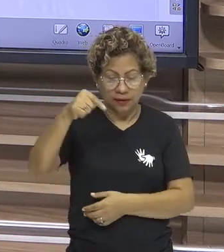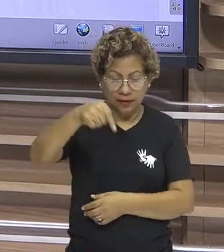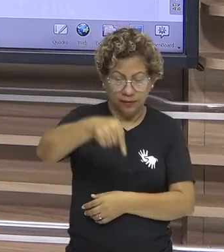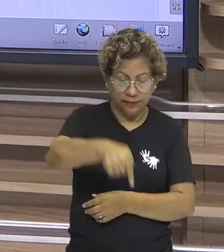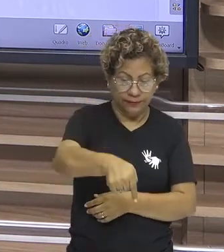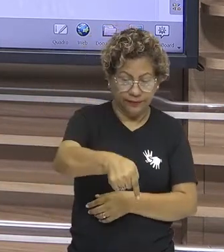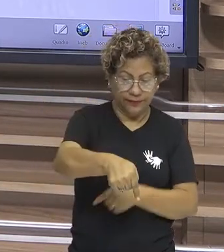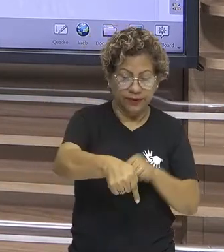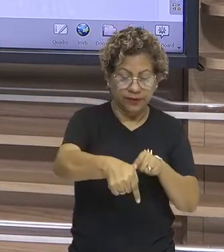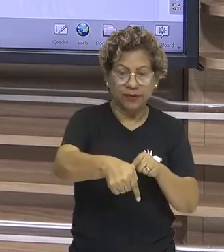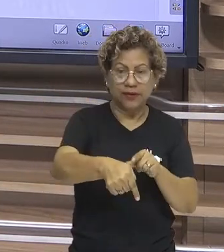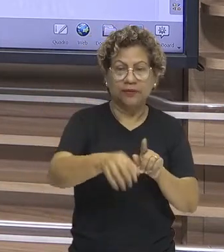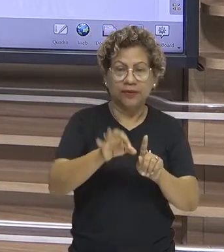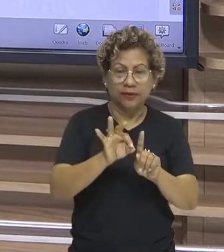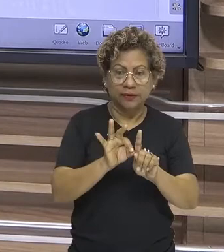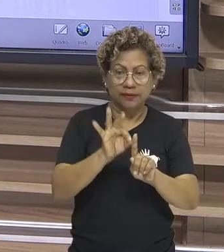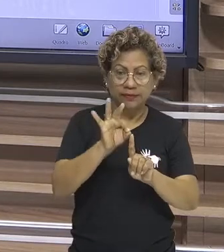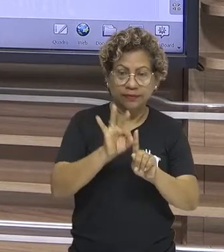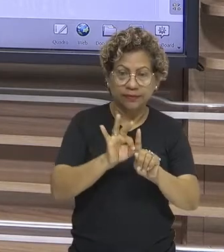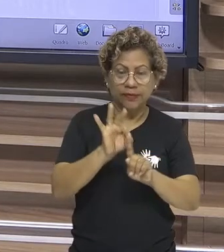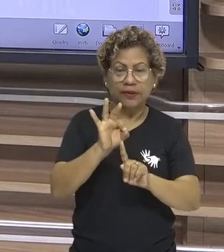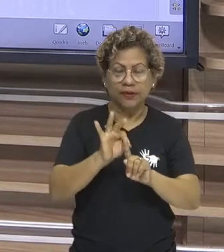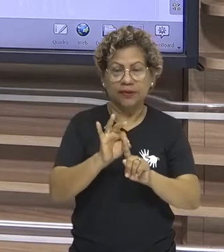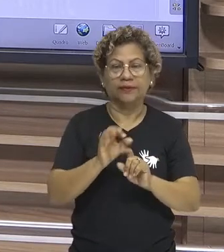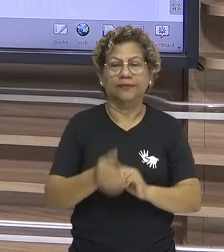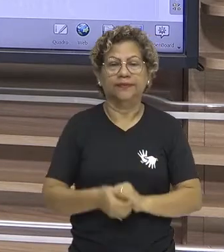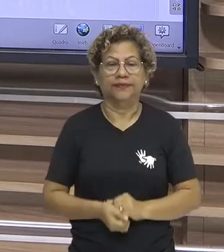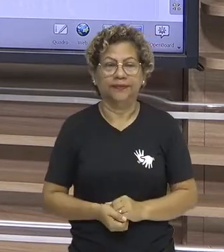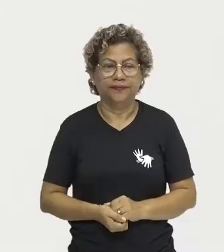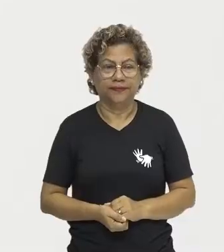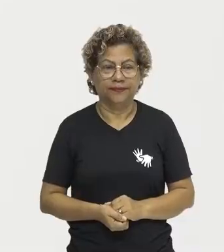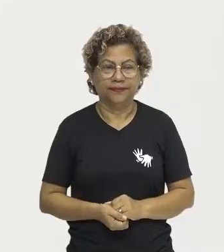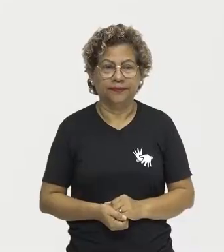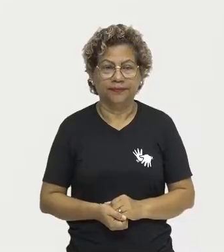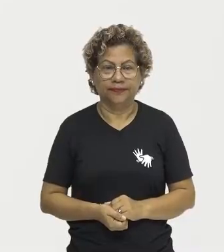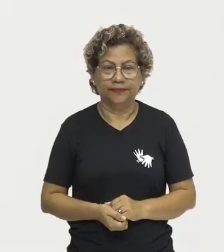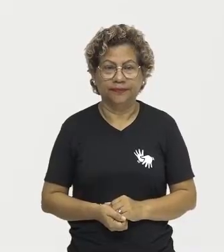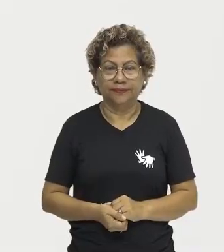o calor. Vamos verificar qual é ele? É o